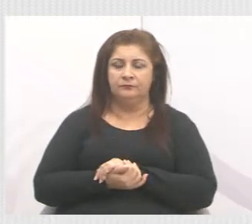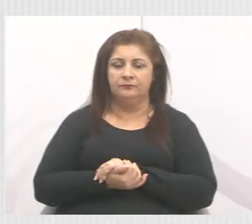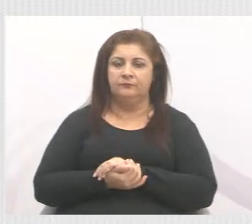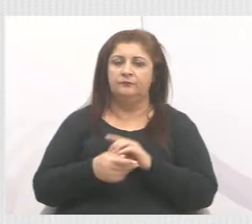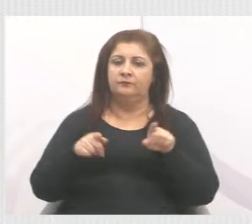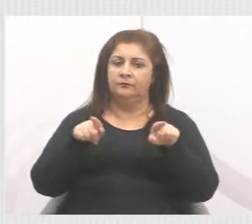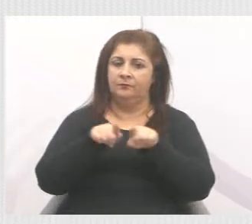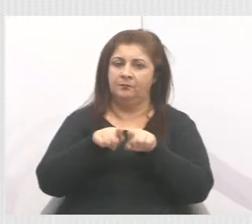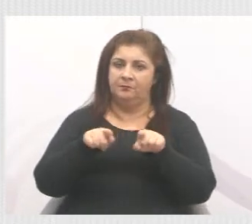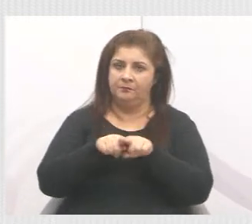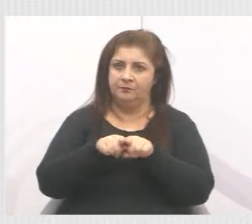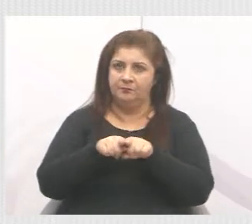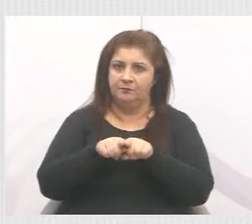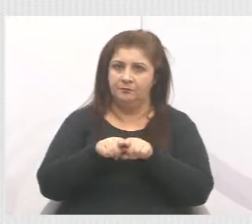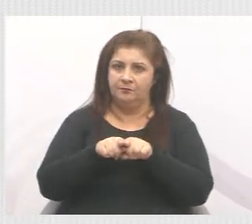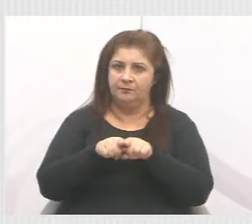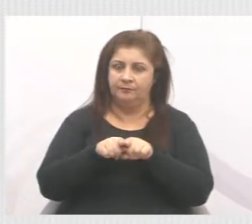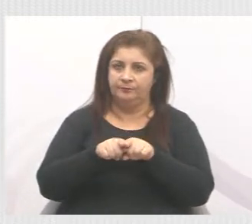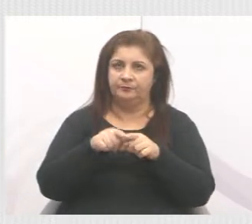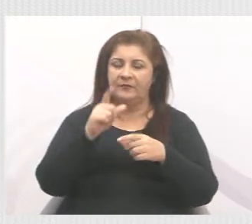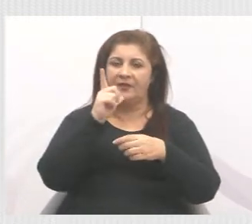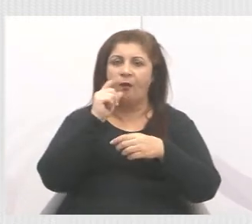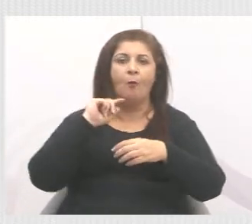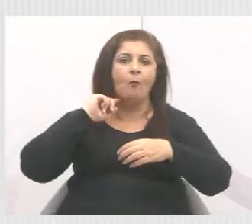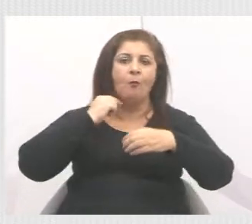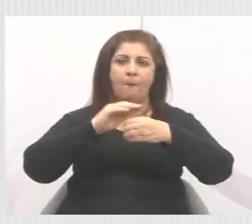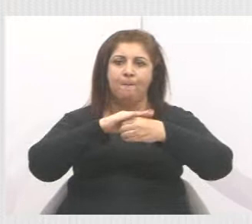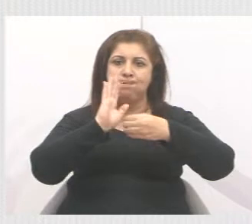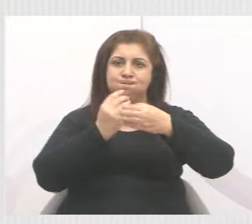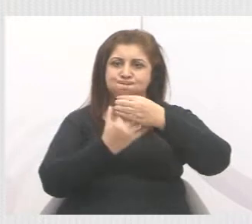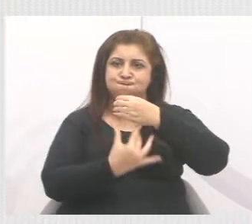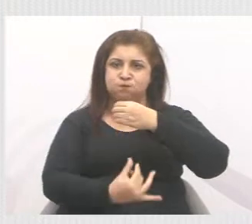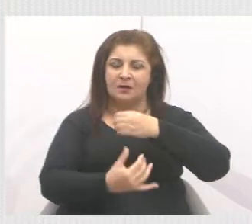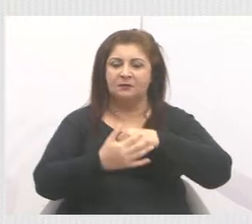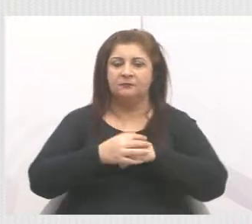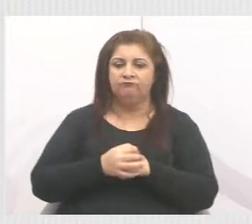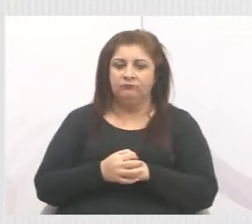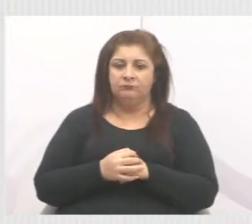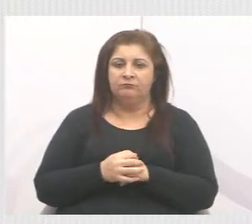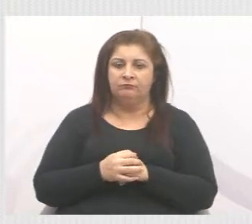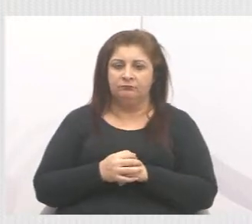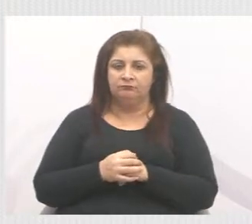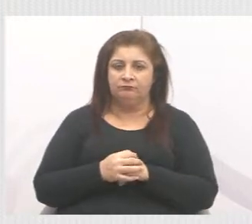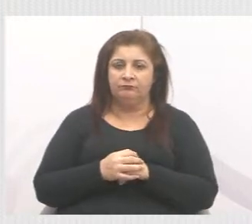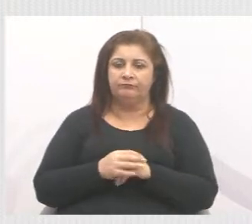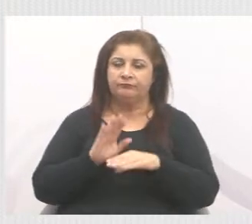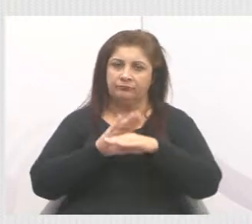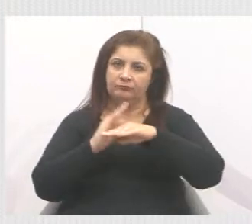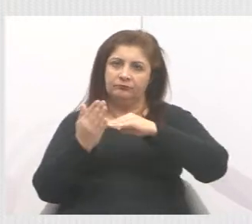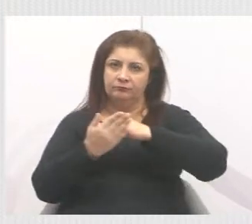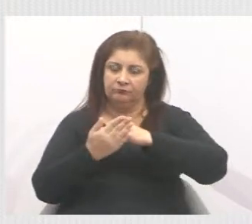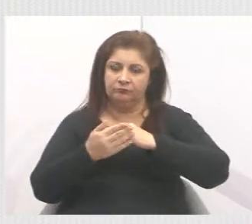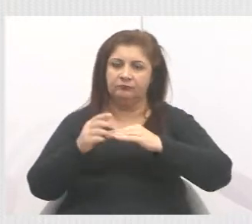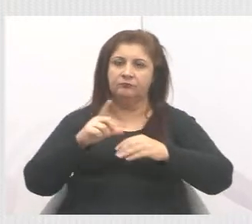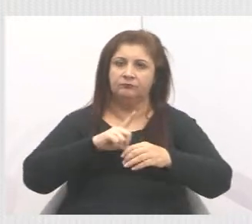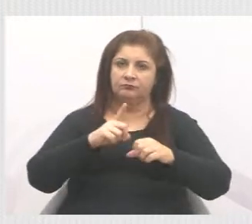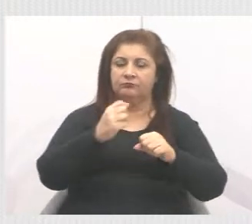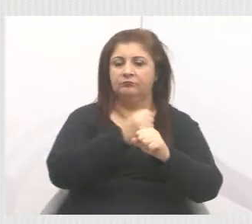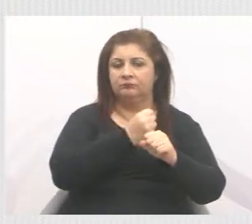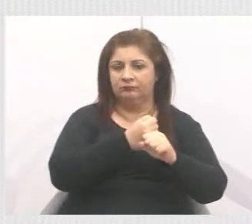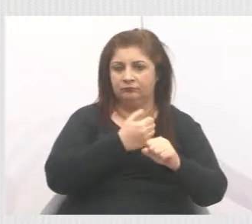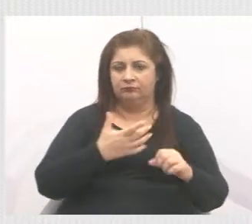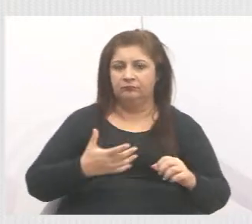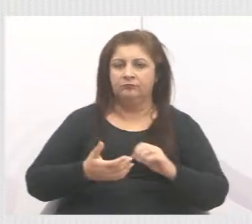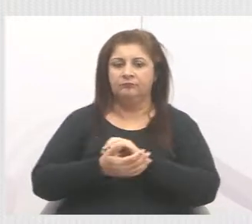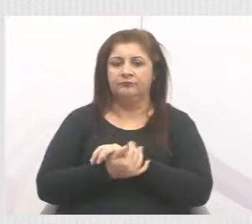Também temos, na parte de esgoto, Igarapé, Santa Paula, Panorama, a duplicação da rede central e redes coletoras